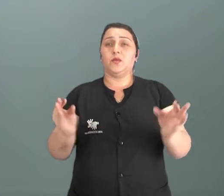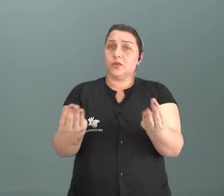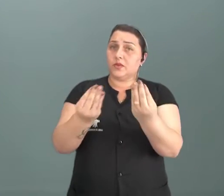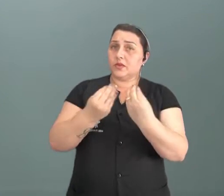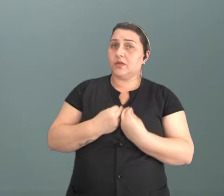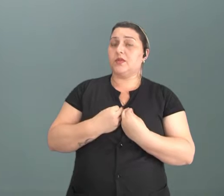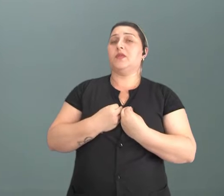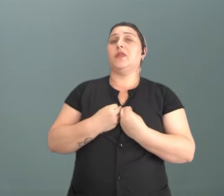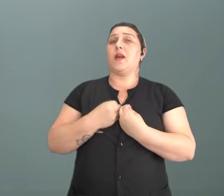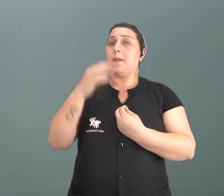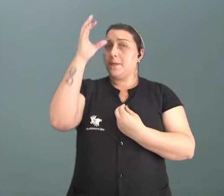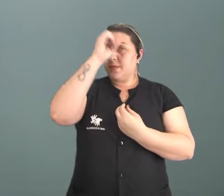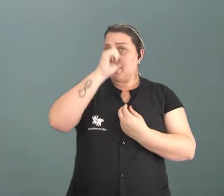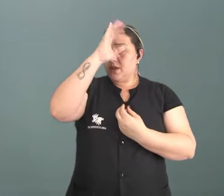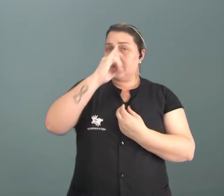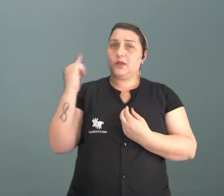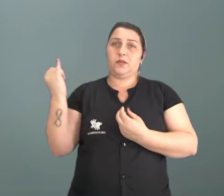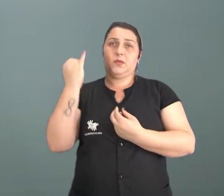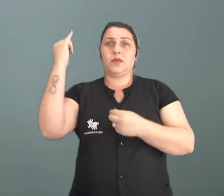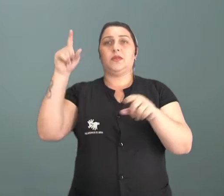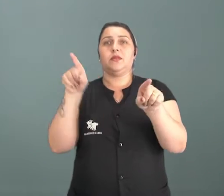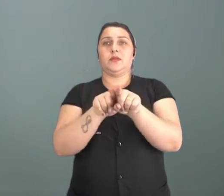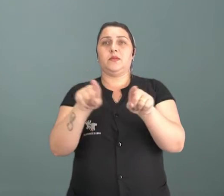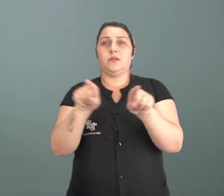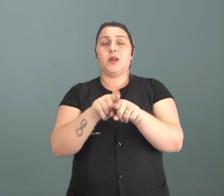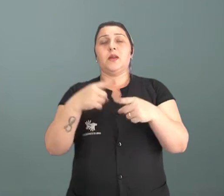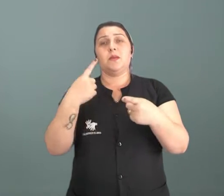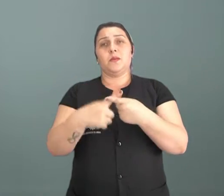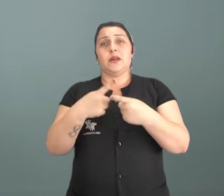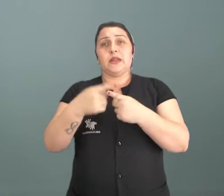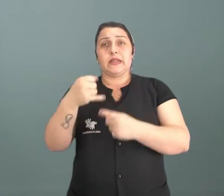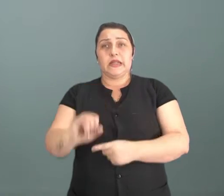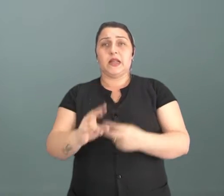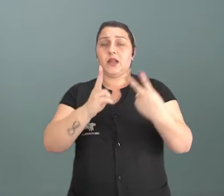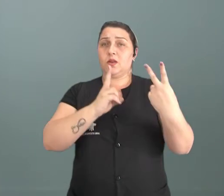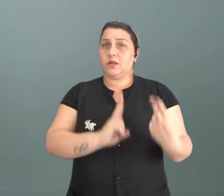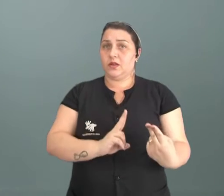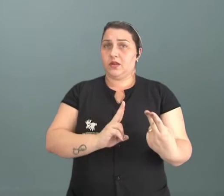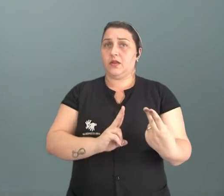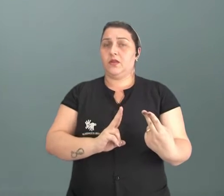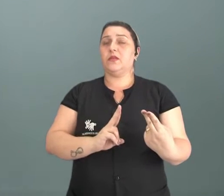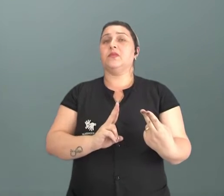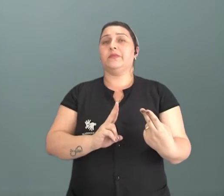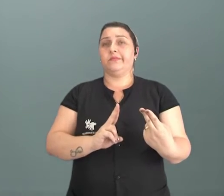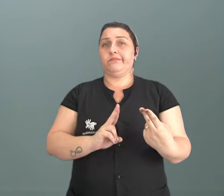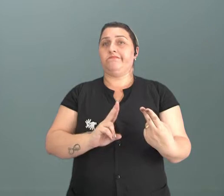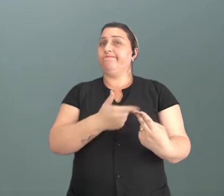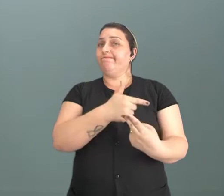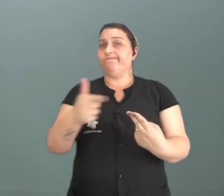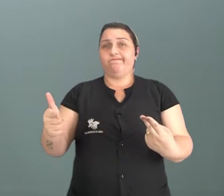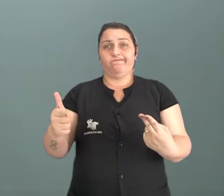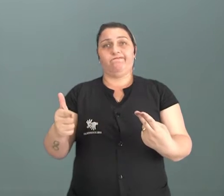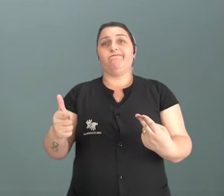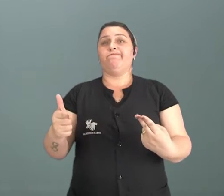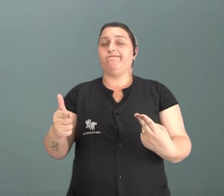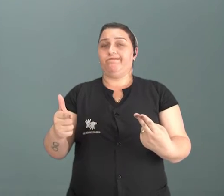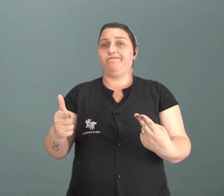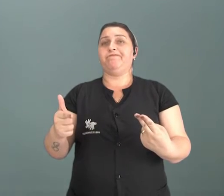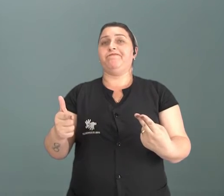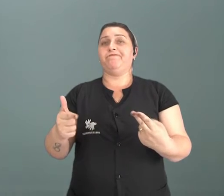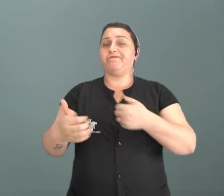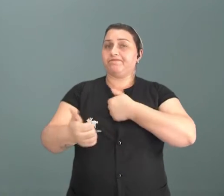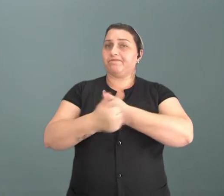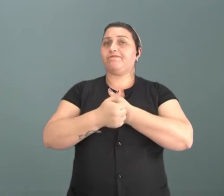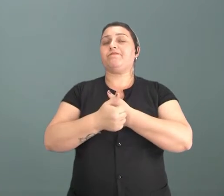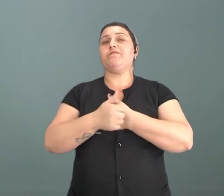proporcionam muitos aprendizados importantes também. Porque se nós fôssemos iguais uns aos outros, não teria graça de eu me aproximar